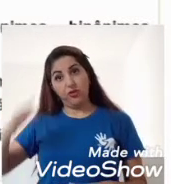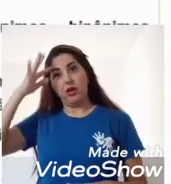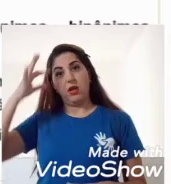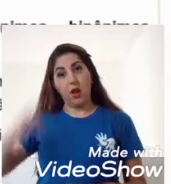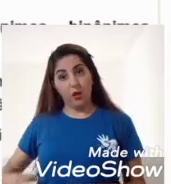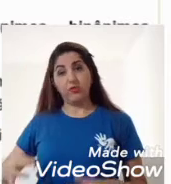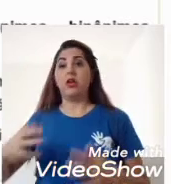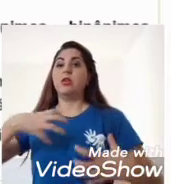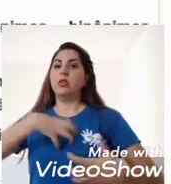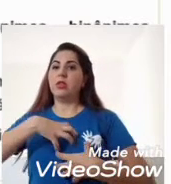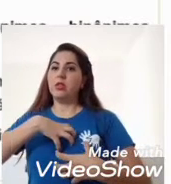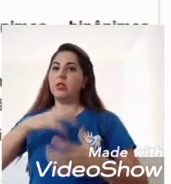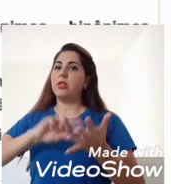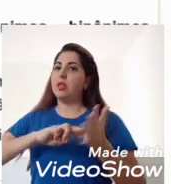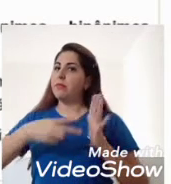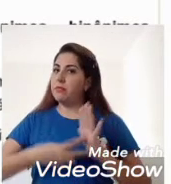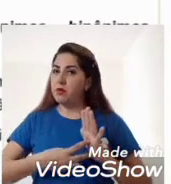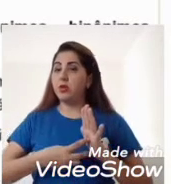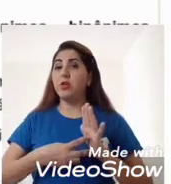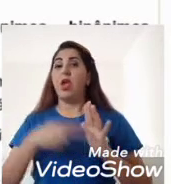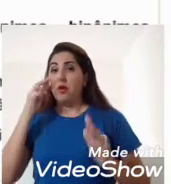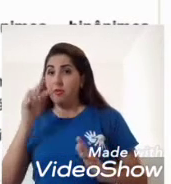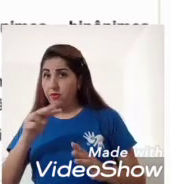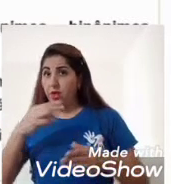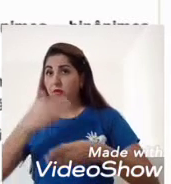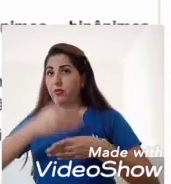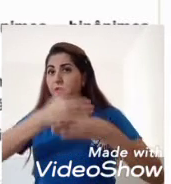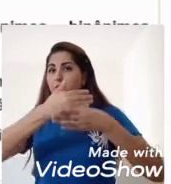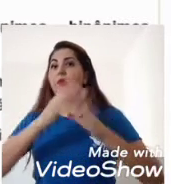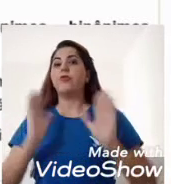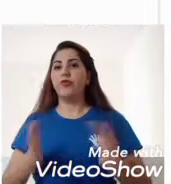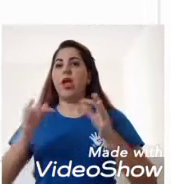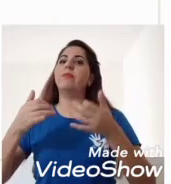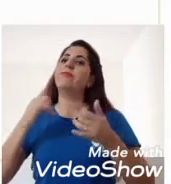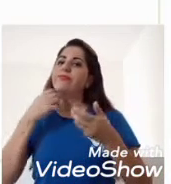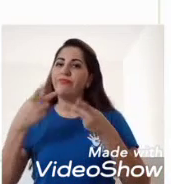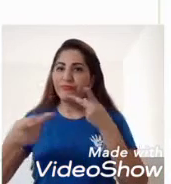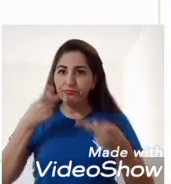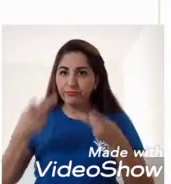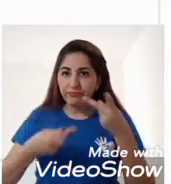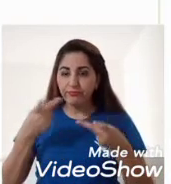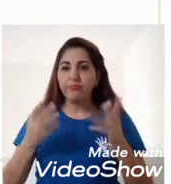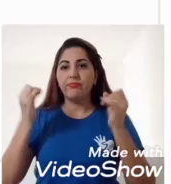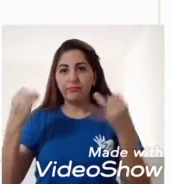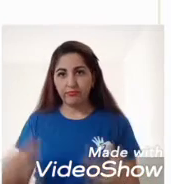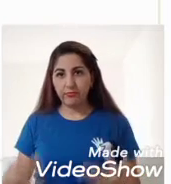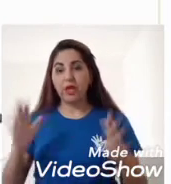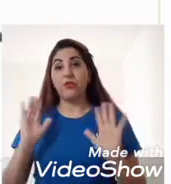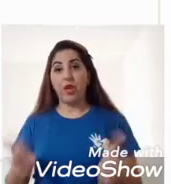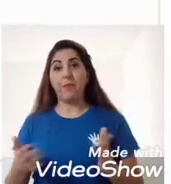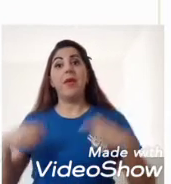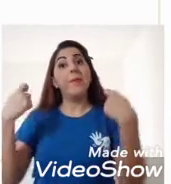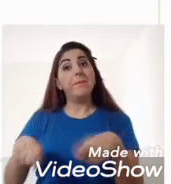ser identificados na construção ou que já foram citados, tá? Então você